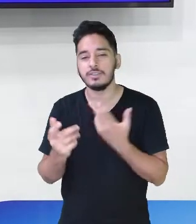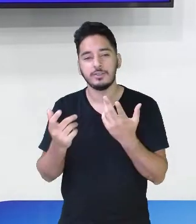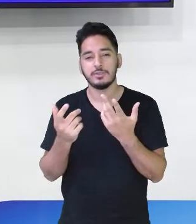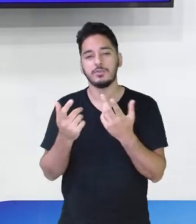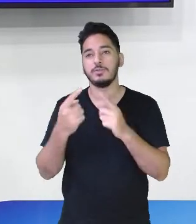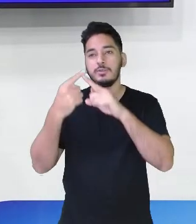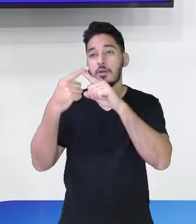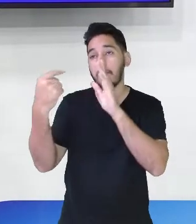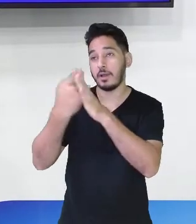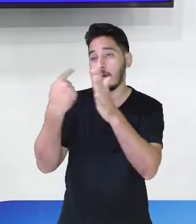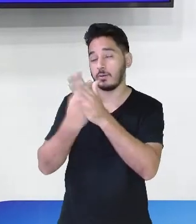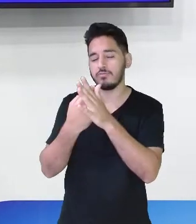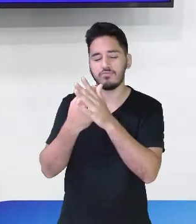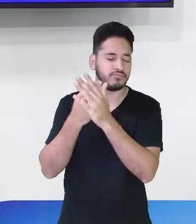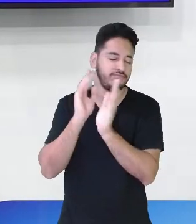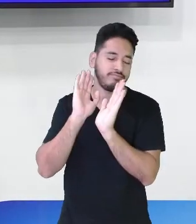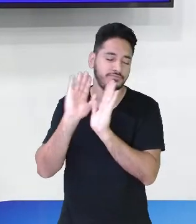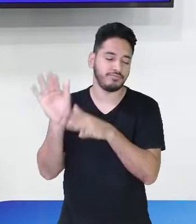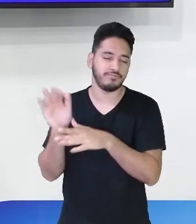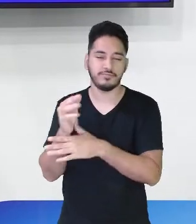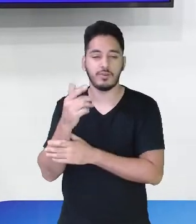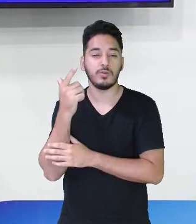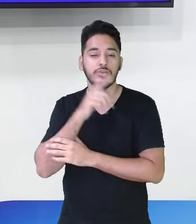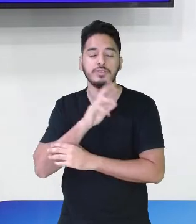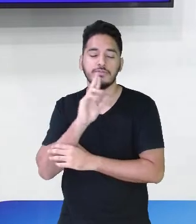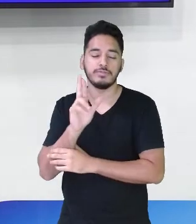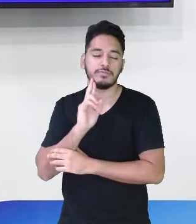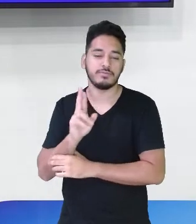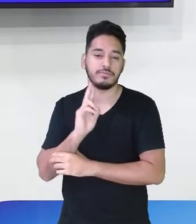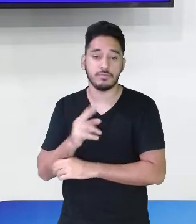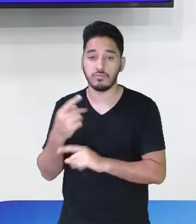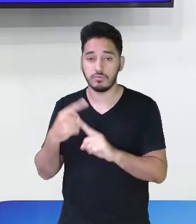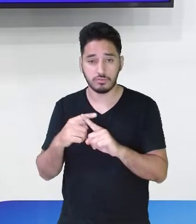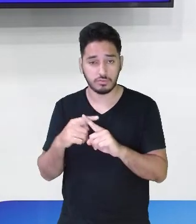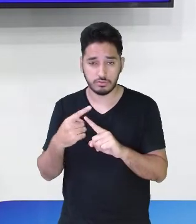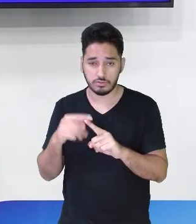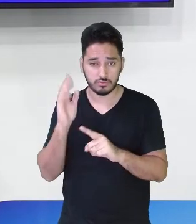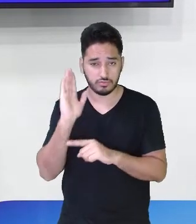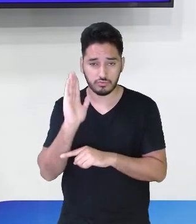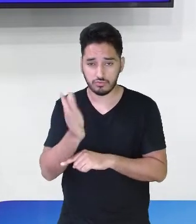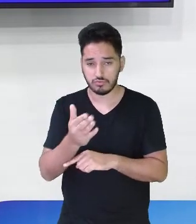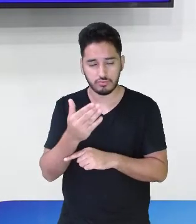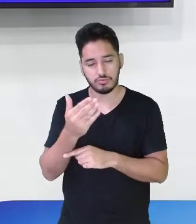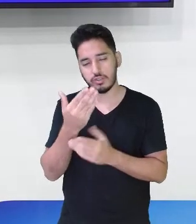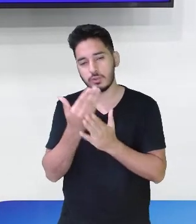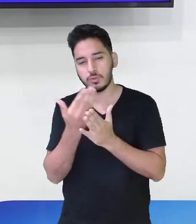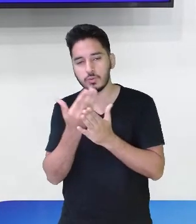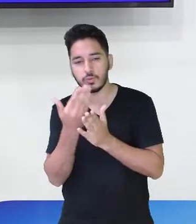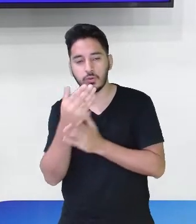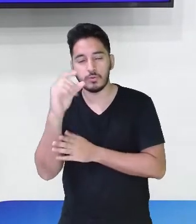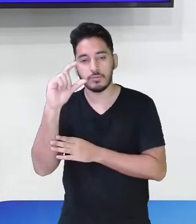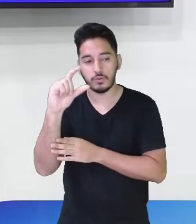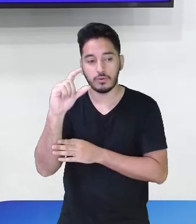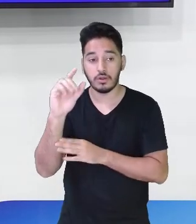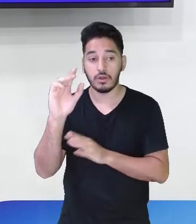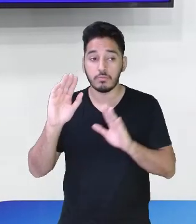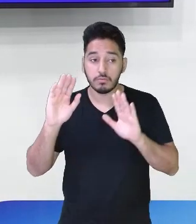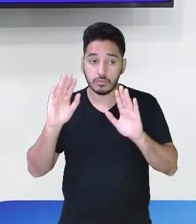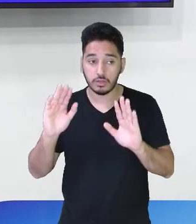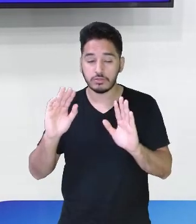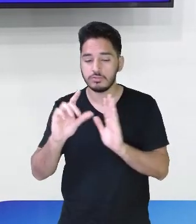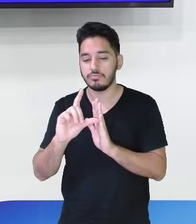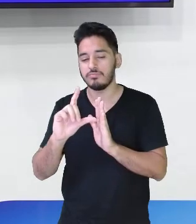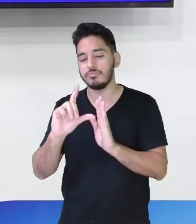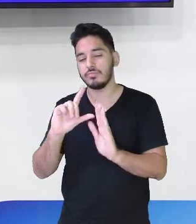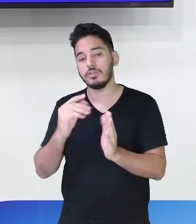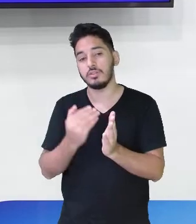as questões que envolvem sistema de numeração. Claro, a gente já trabalhou algumas vezes sobre ele, né? Mas antes